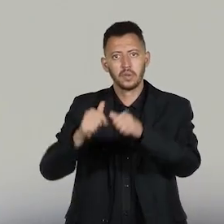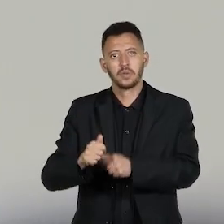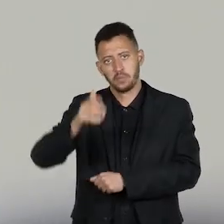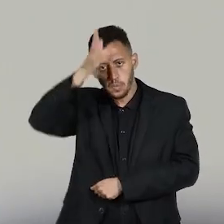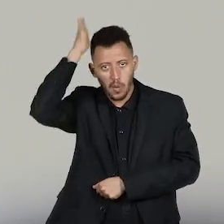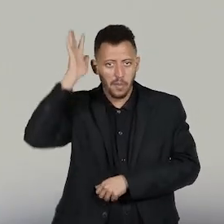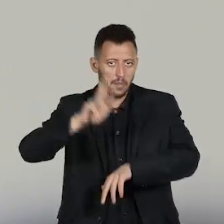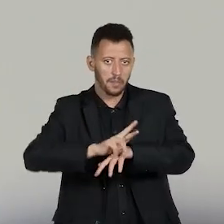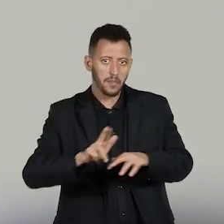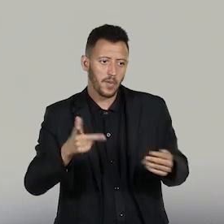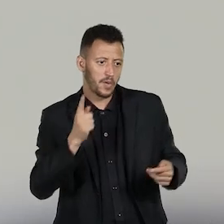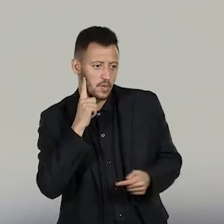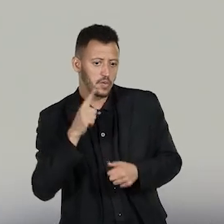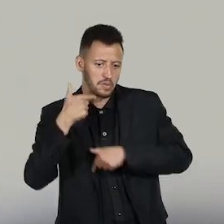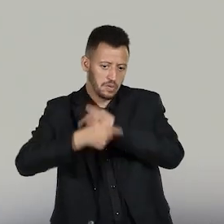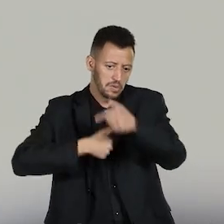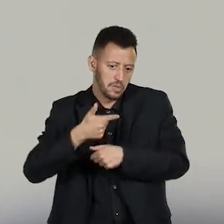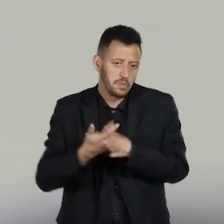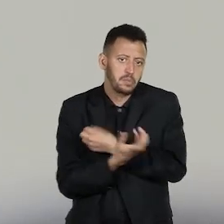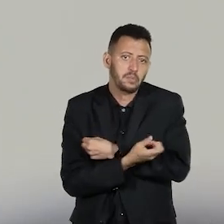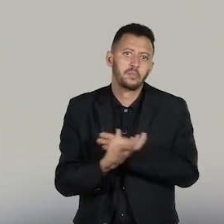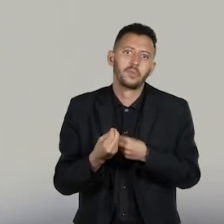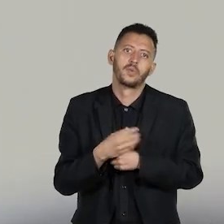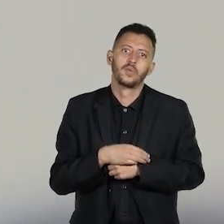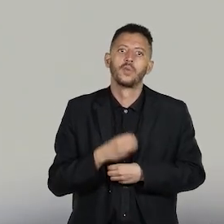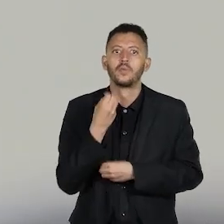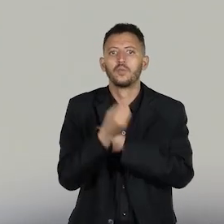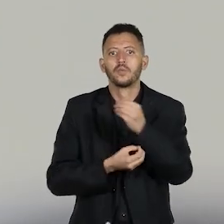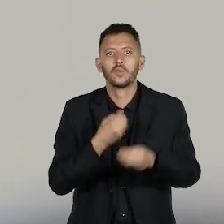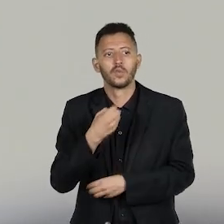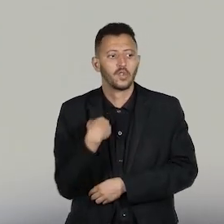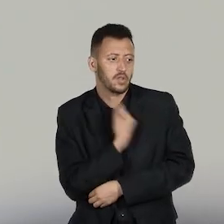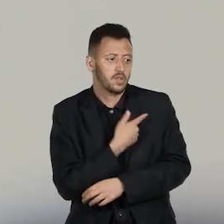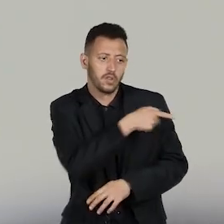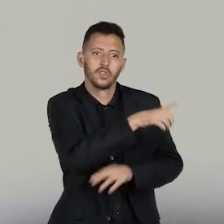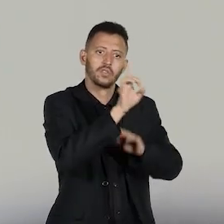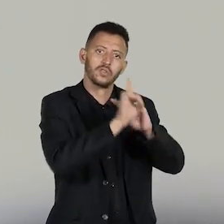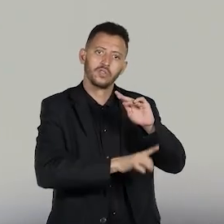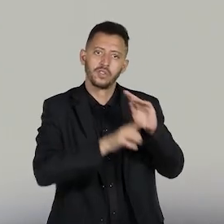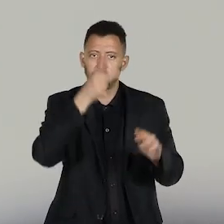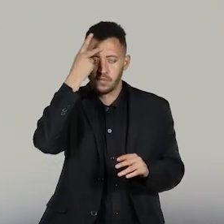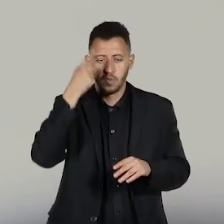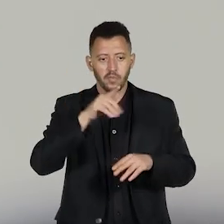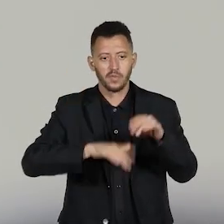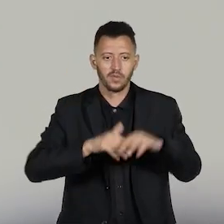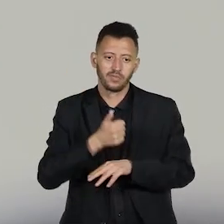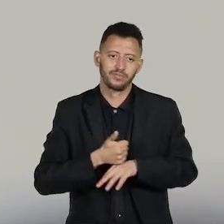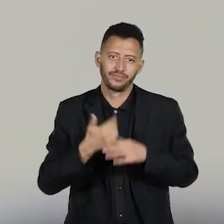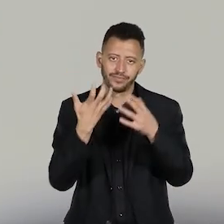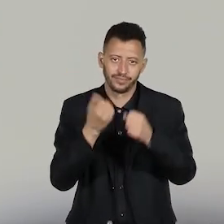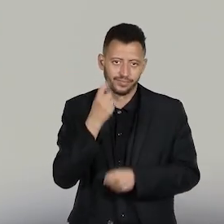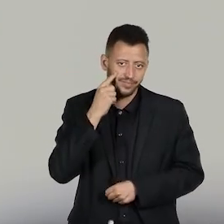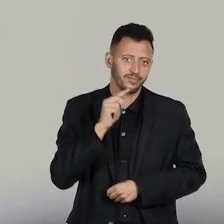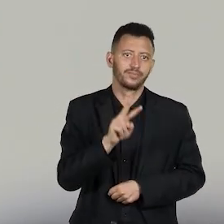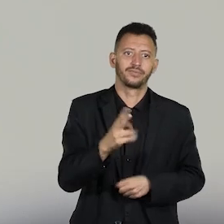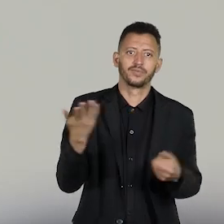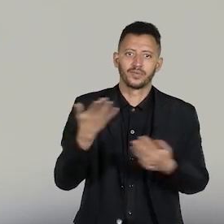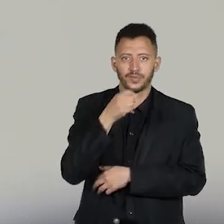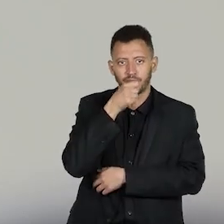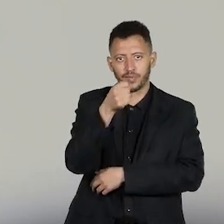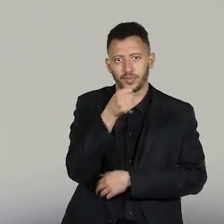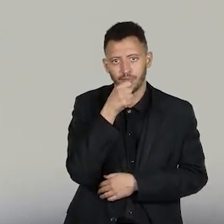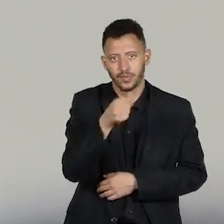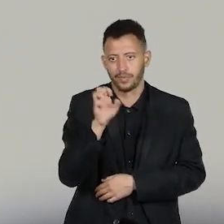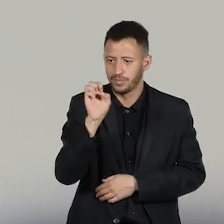militares e brigadistas, que trabalham arduamente. Mas quais são os direitos desses trabalhadores? É isso que vamos ver